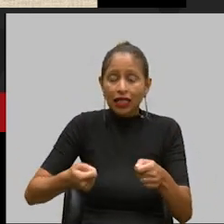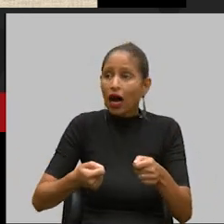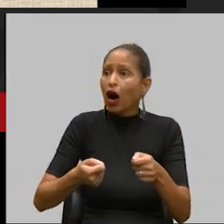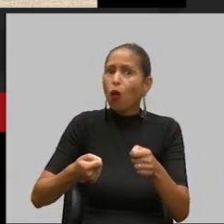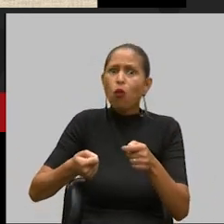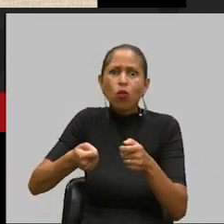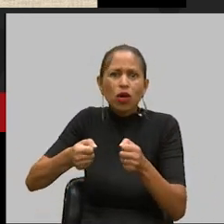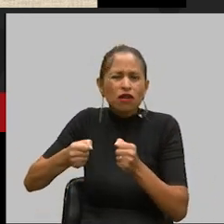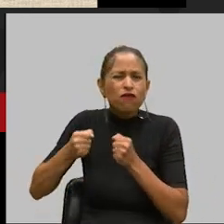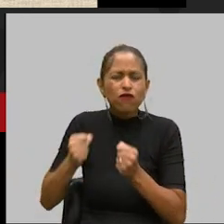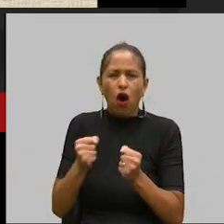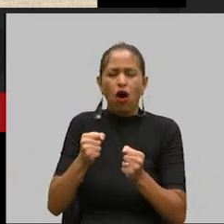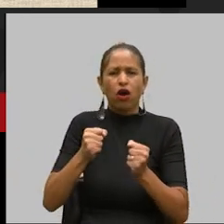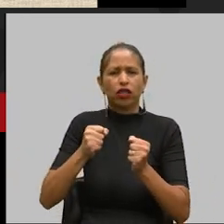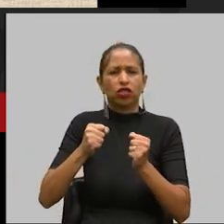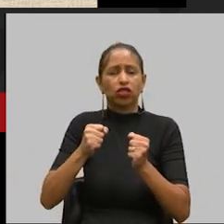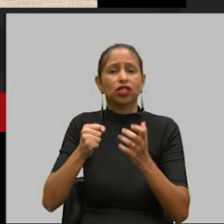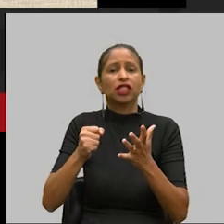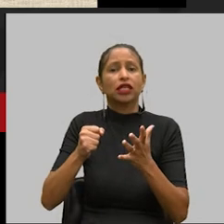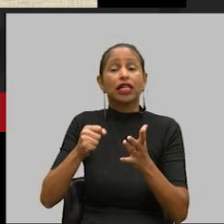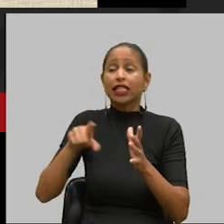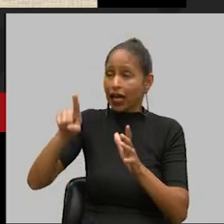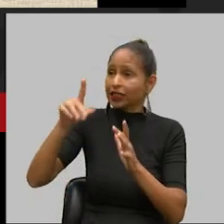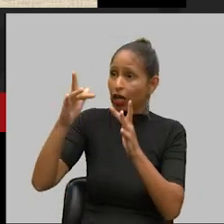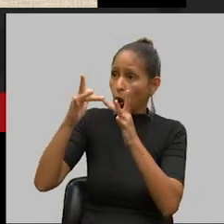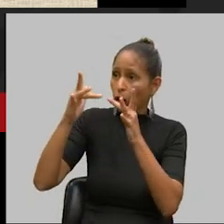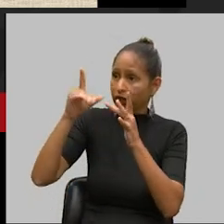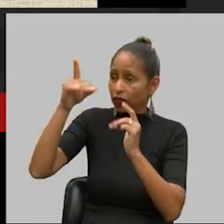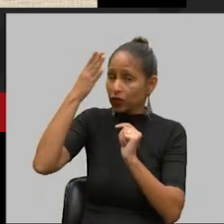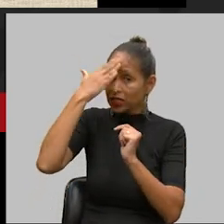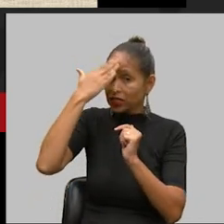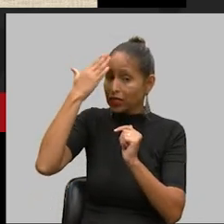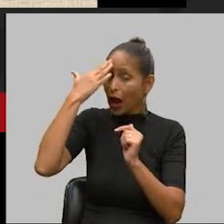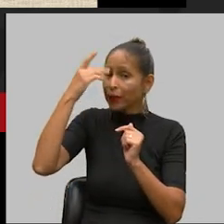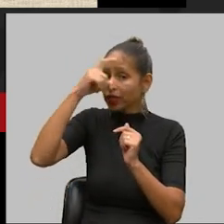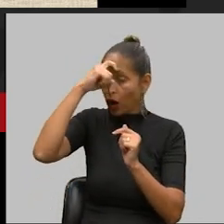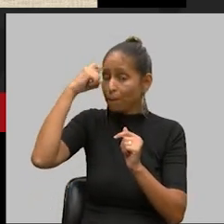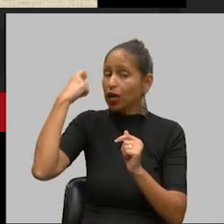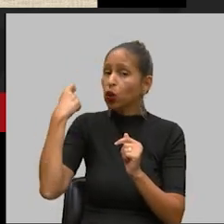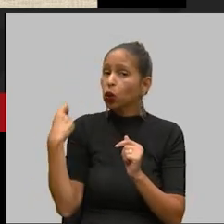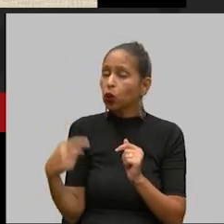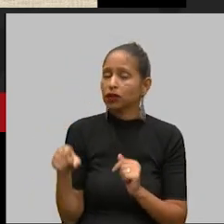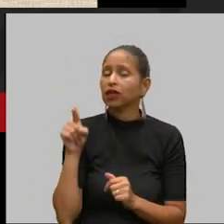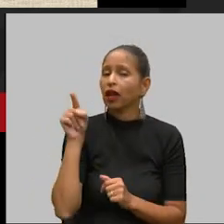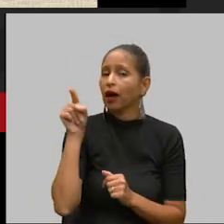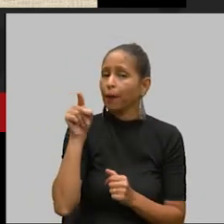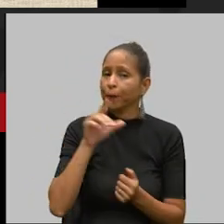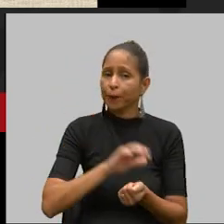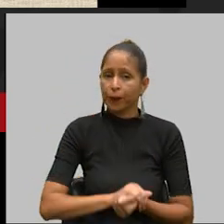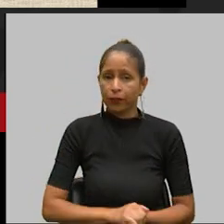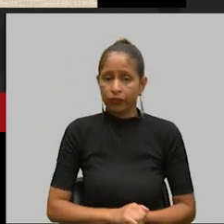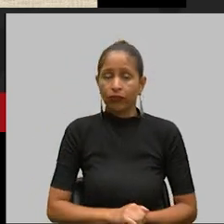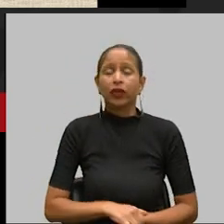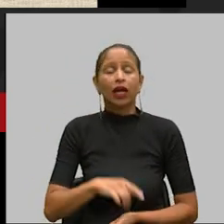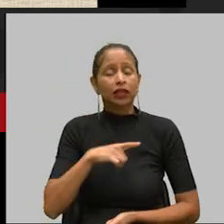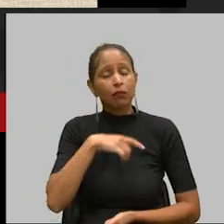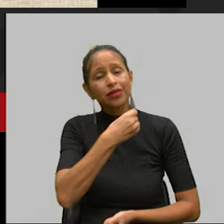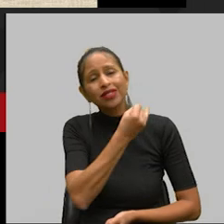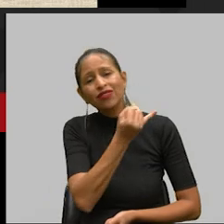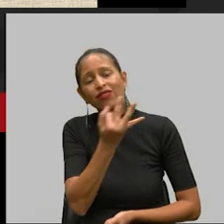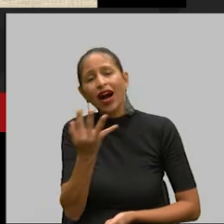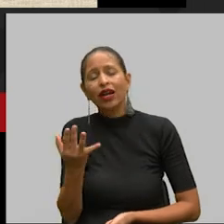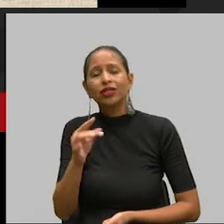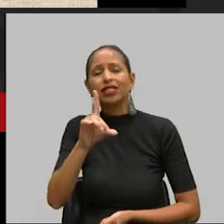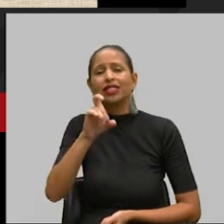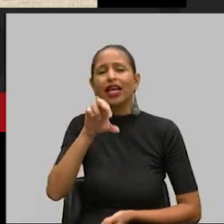peteca cair ali dentro né quem tem contato lá sabe do que tem sido essa luta lá né E nós temos vários nós temos Decreto